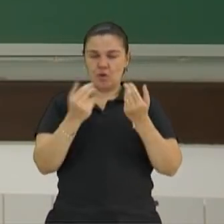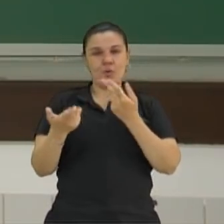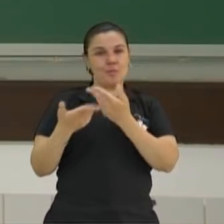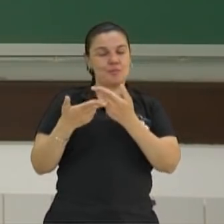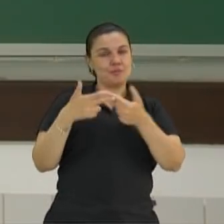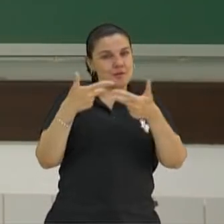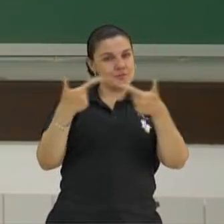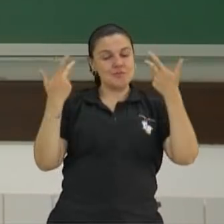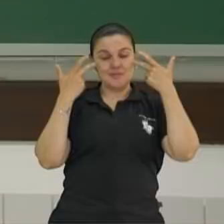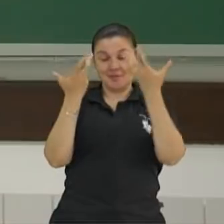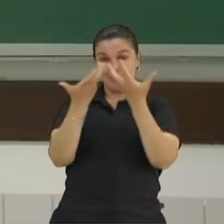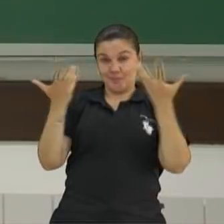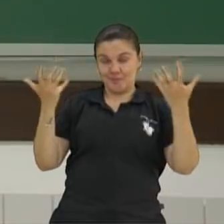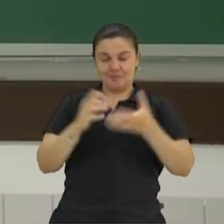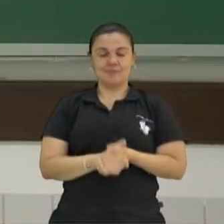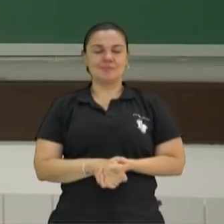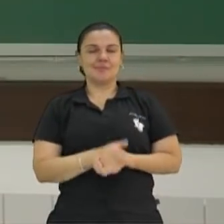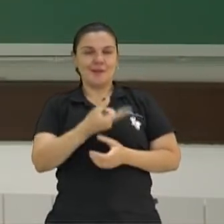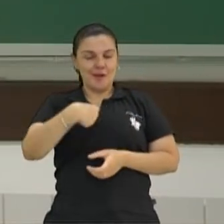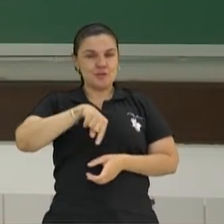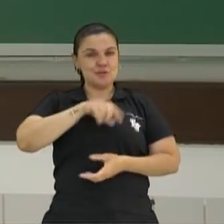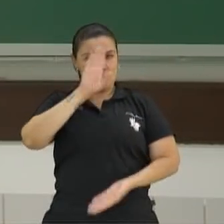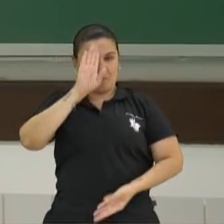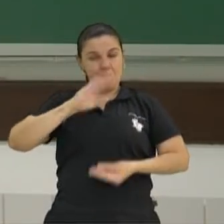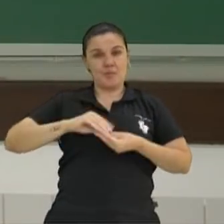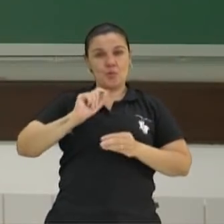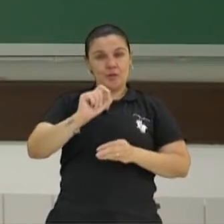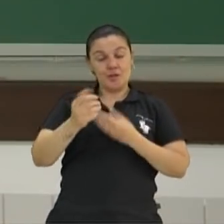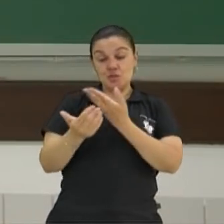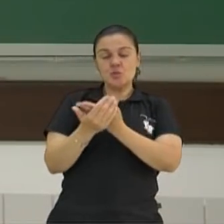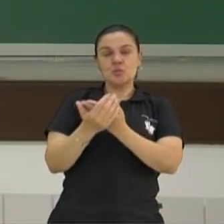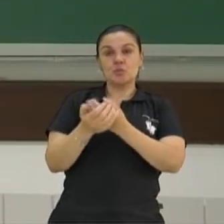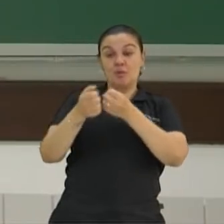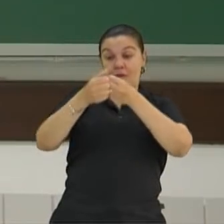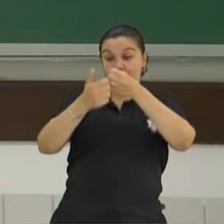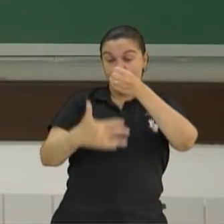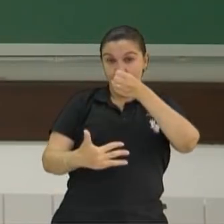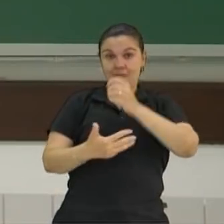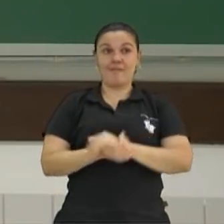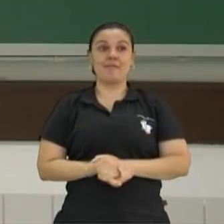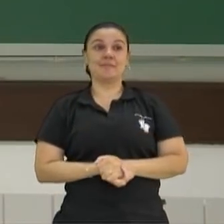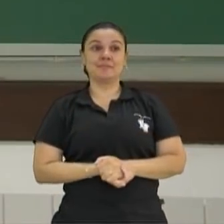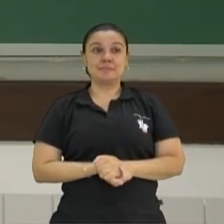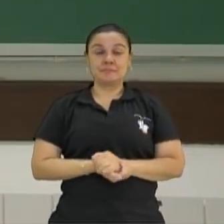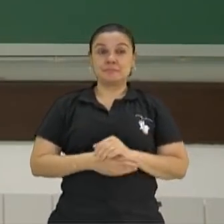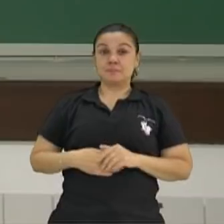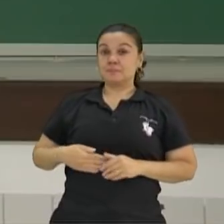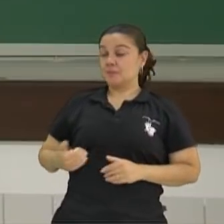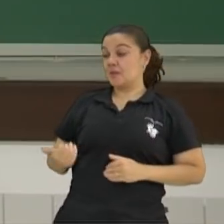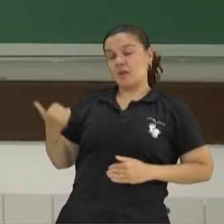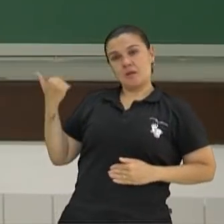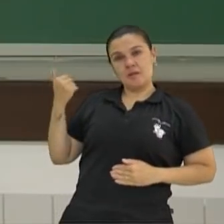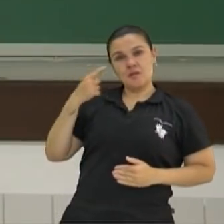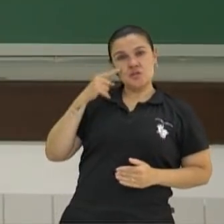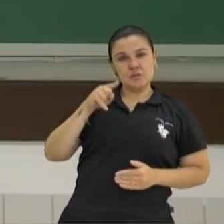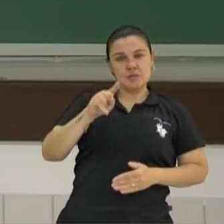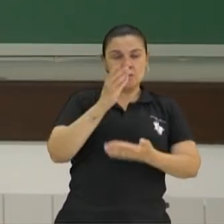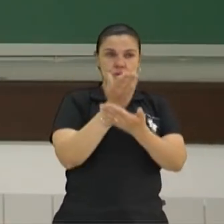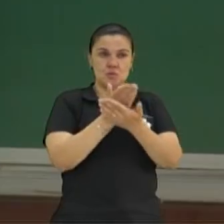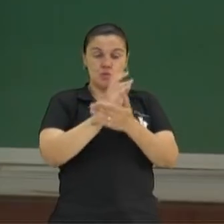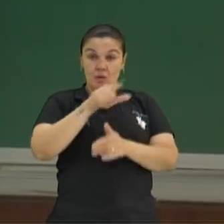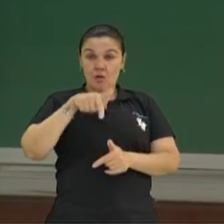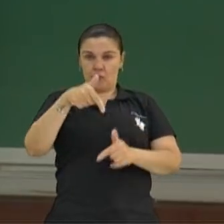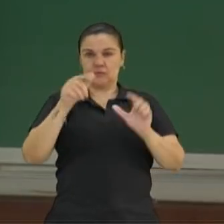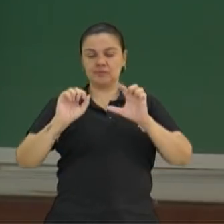da natureza. Nós percebemos que o nosso objeto de estudo é bastante amplo. E é isso que a gente vê quando a gente vê a